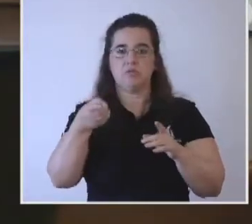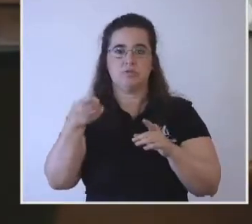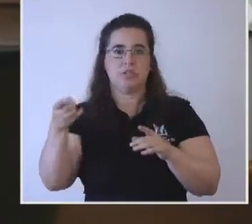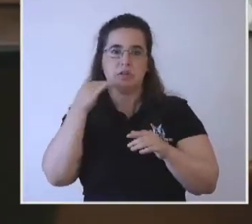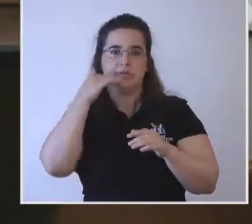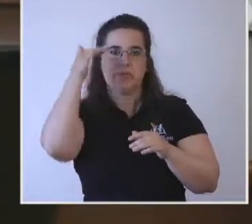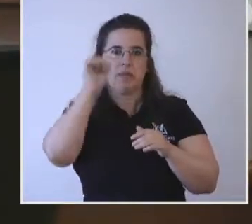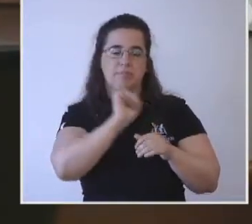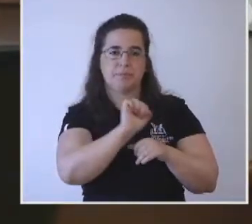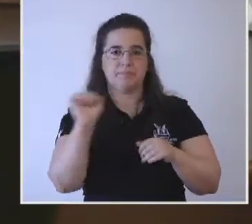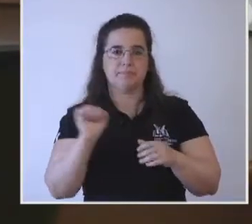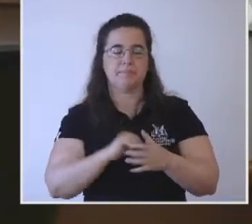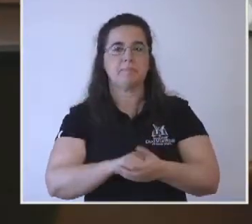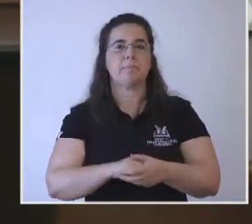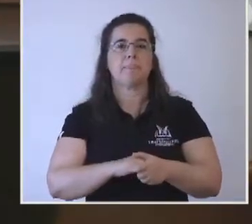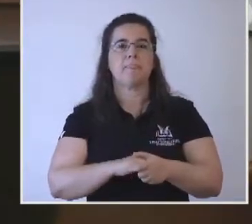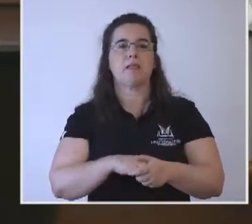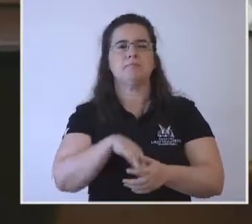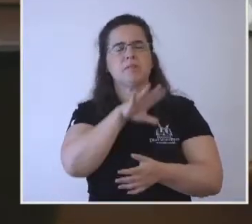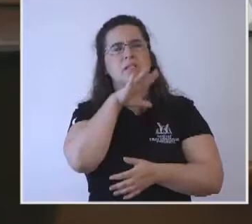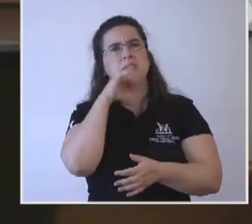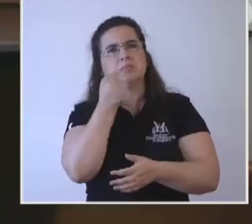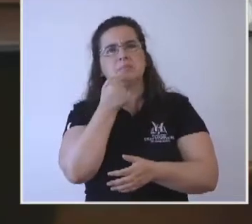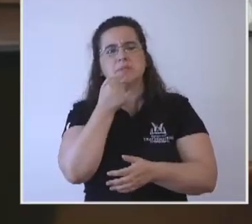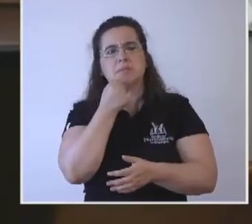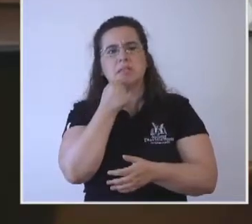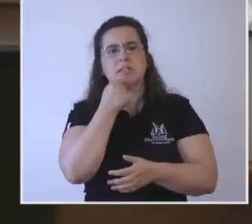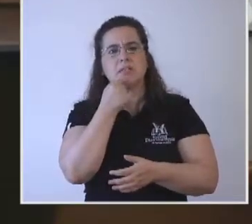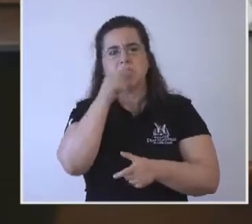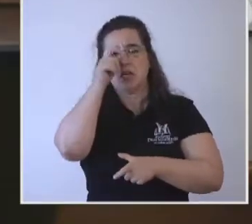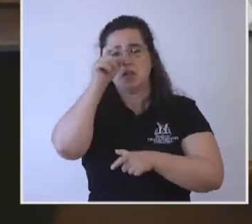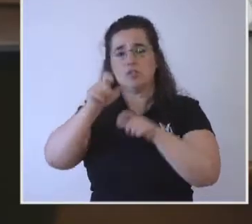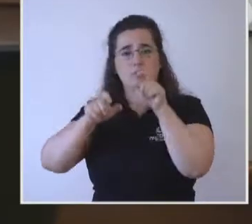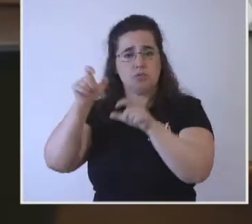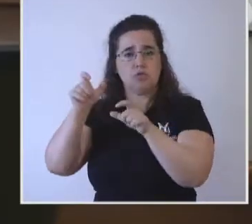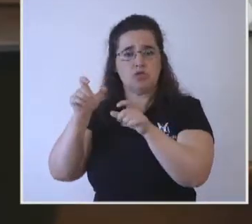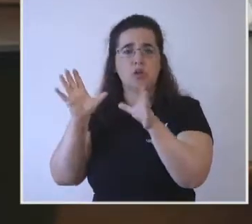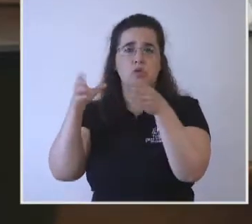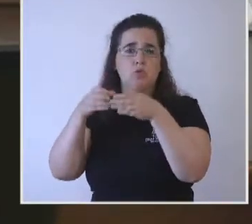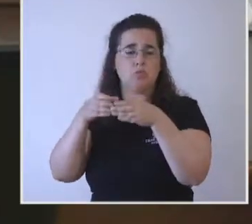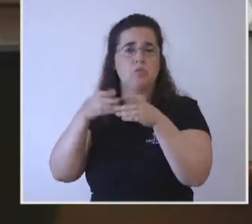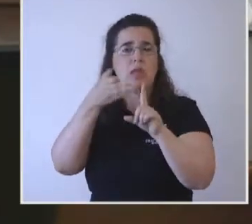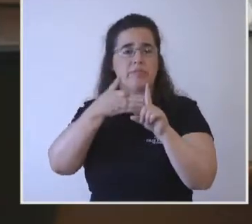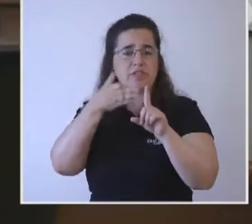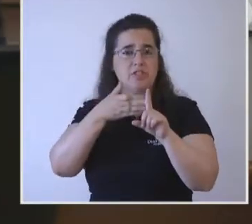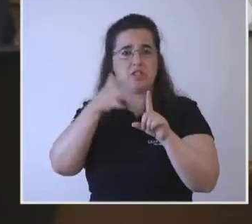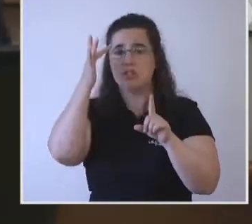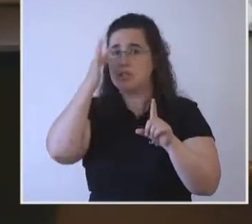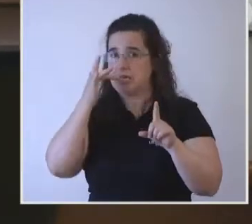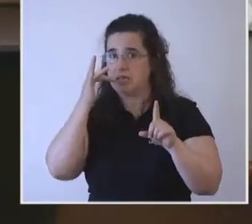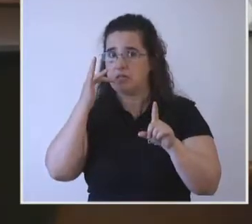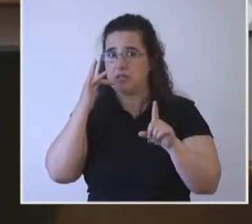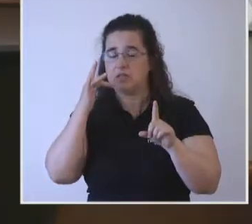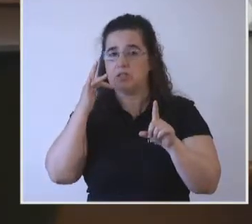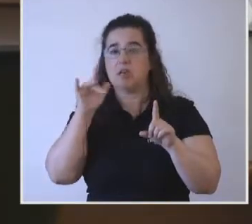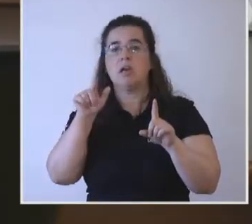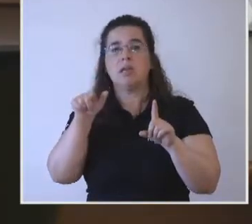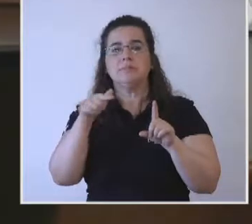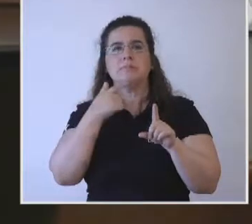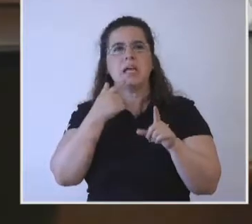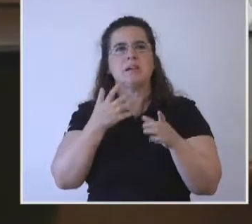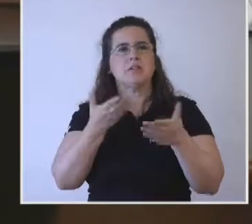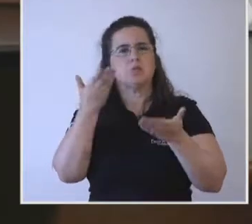É engraçado perceber que na população negra as coisas acontecem da mesma forma e quando se punha a pergunta, é